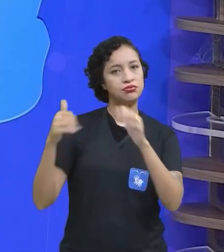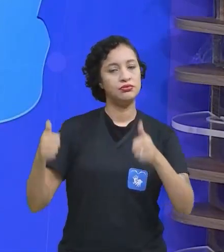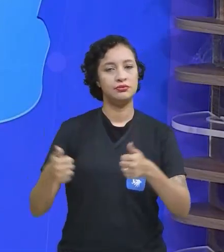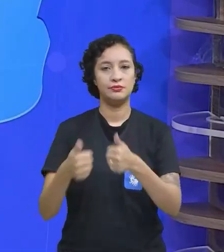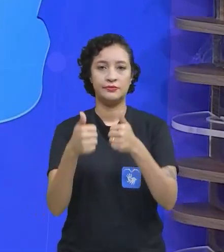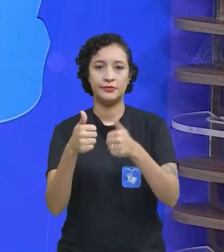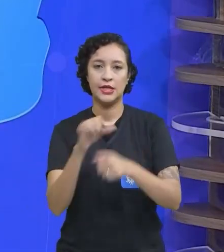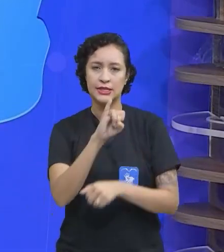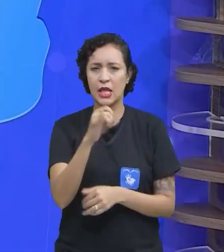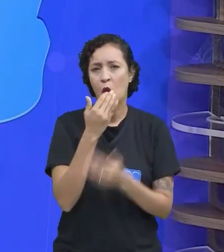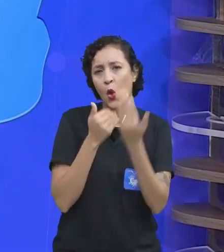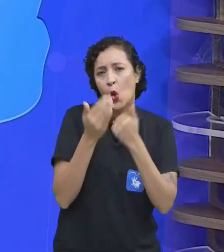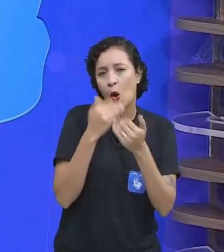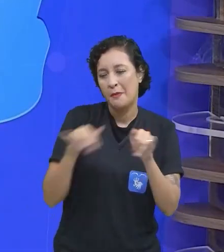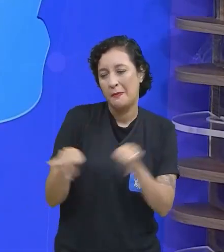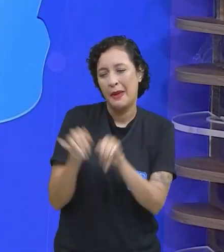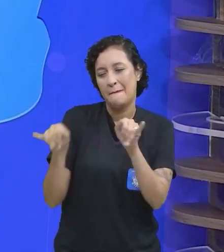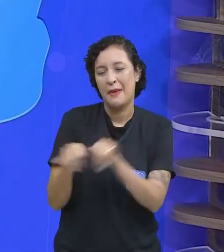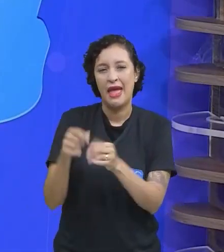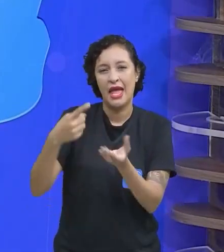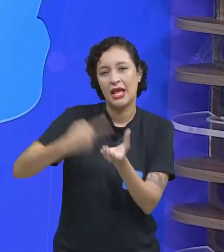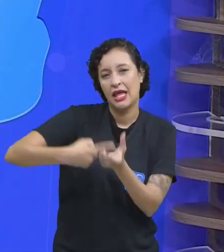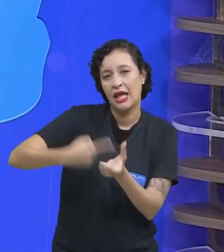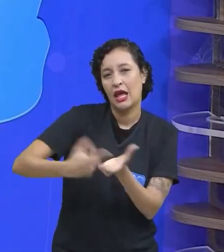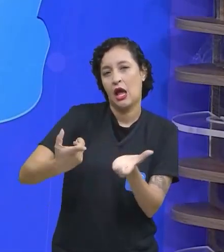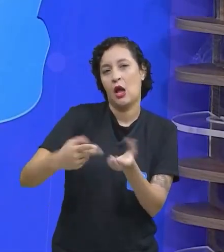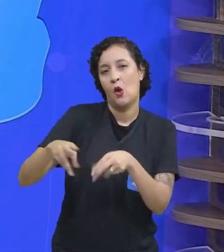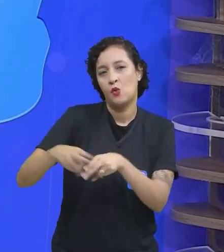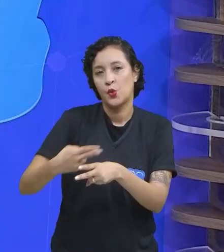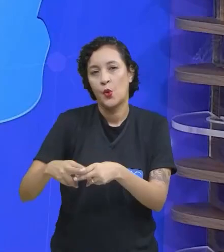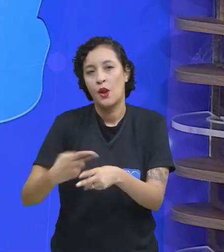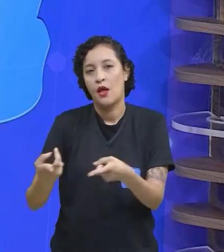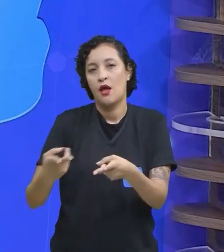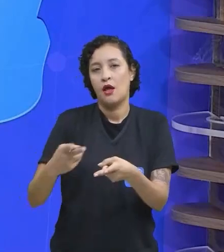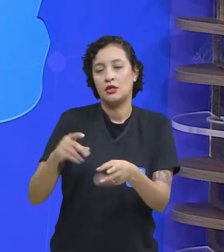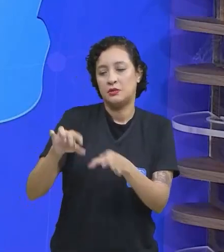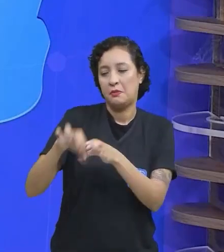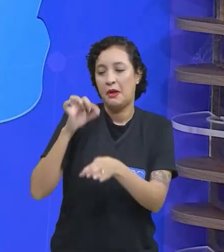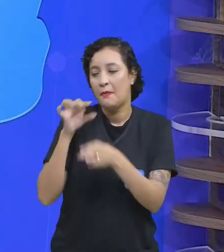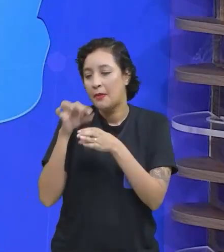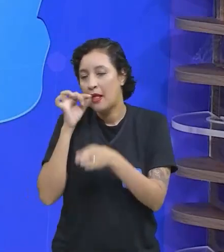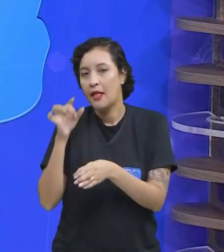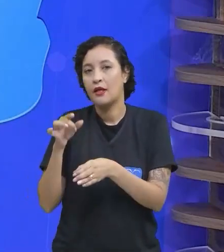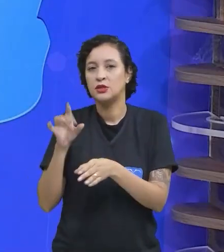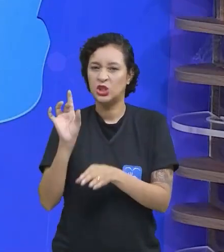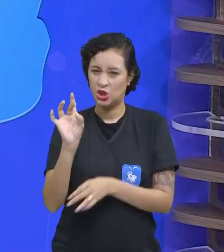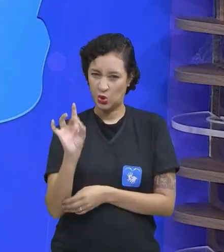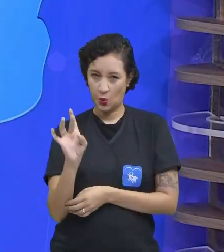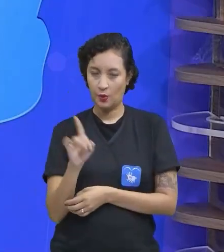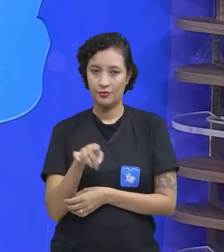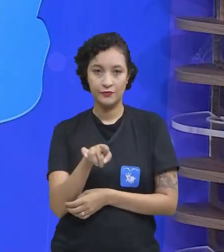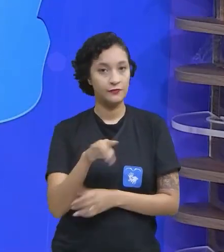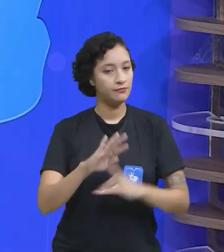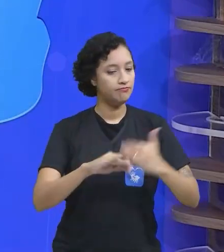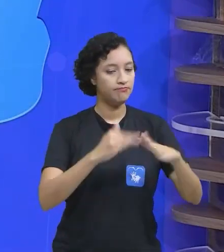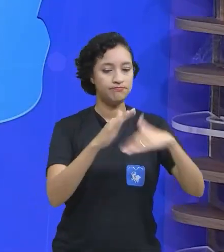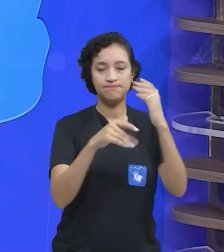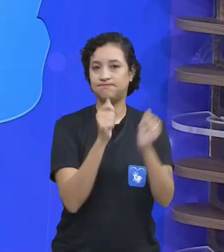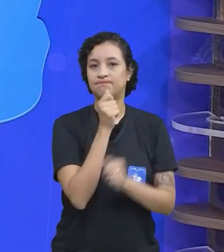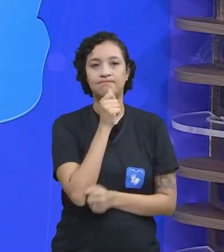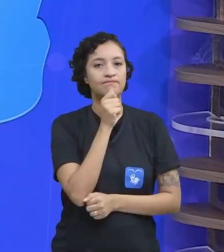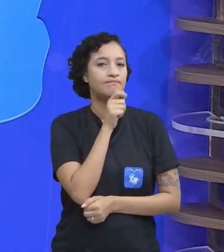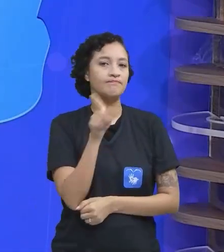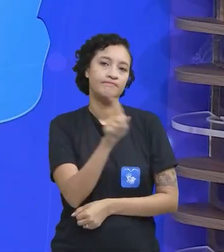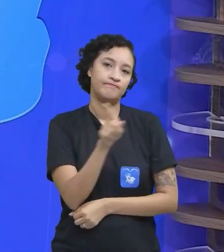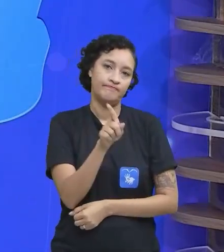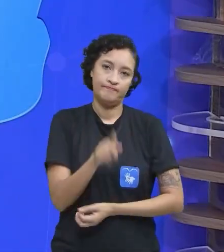comer só besteira, só quicão, só chocolate, só melitos, você não vai se desenvolver bem. E a sua